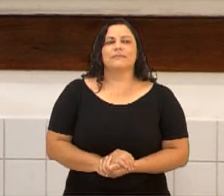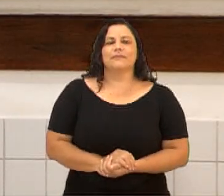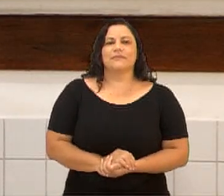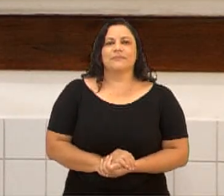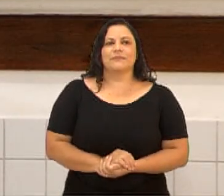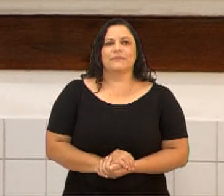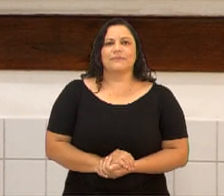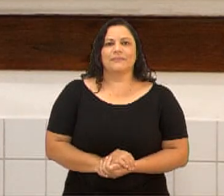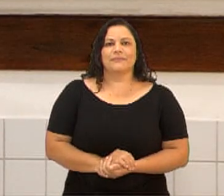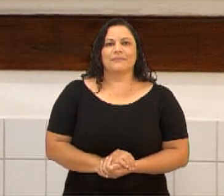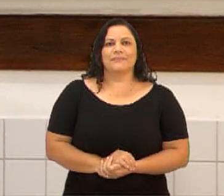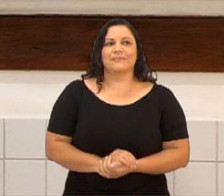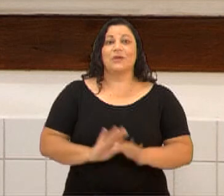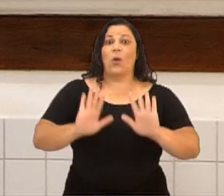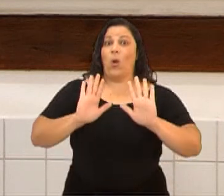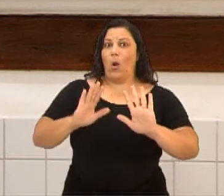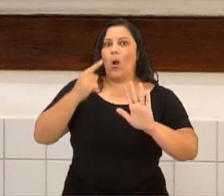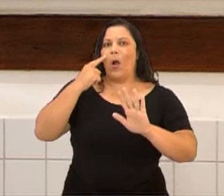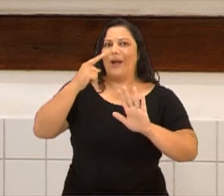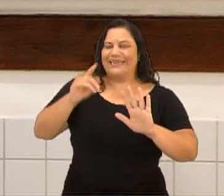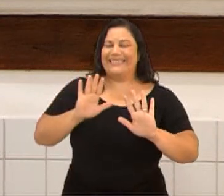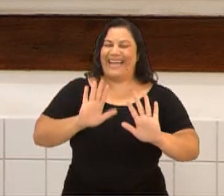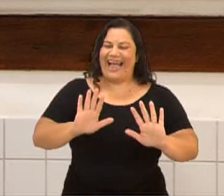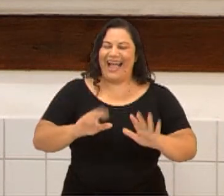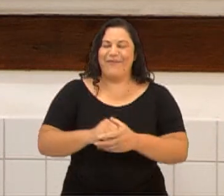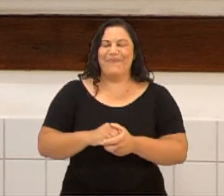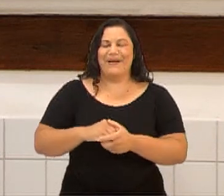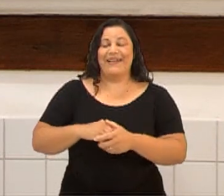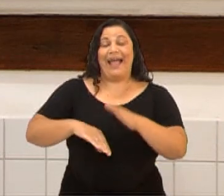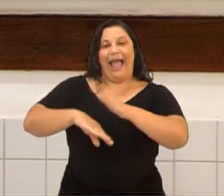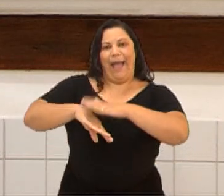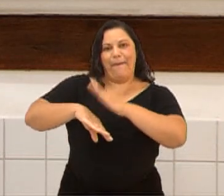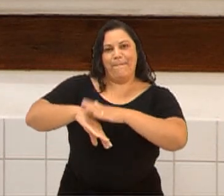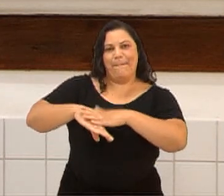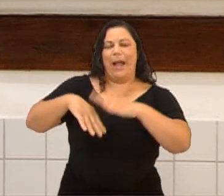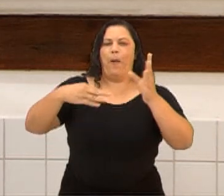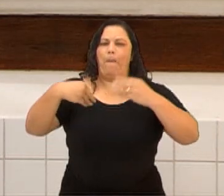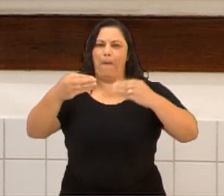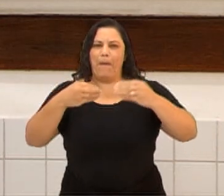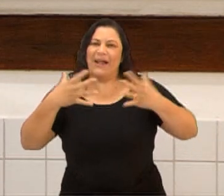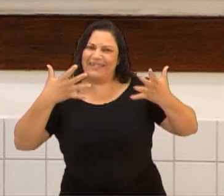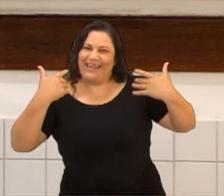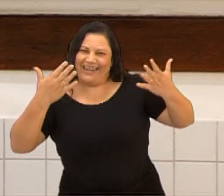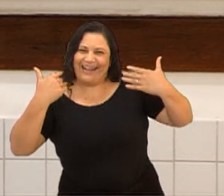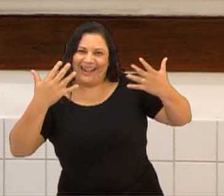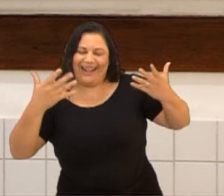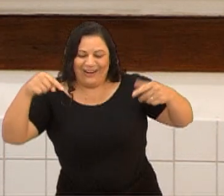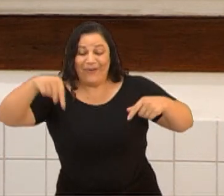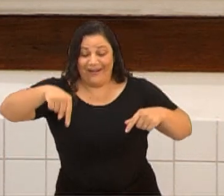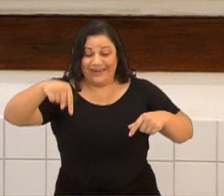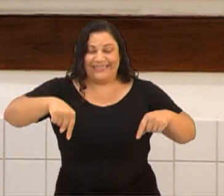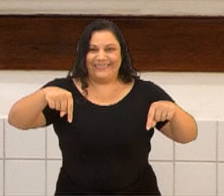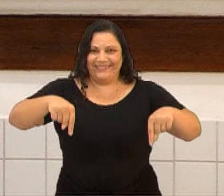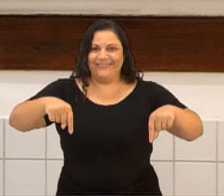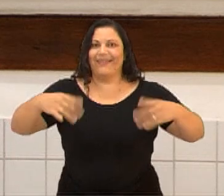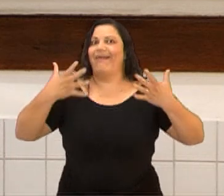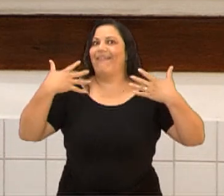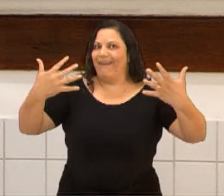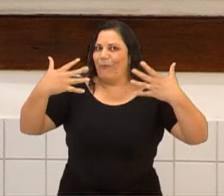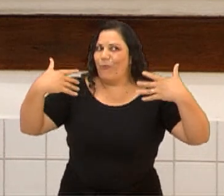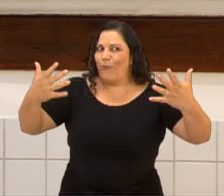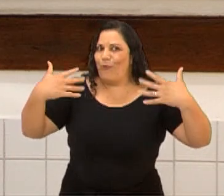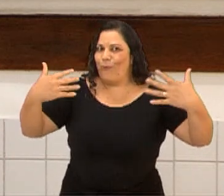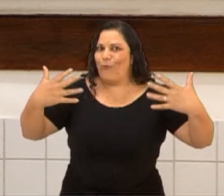vezes 12. Ops, prof, tá com a mão mole? É o calor aí, tá calor? Aqui tá um pouquinho, ó.